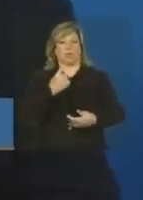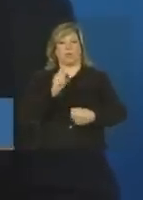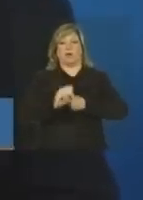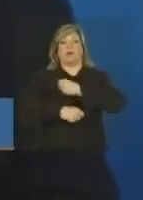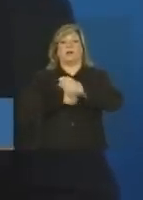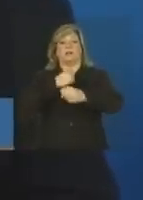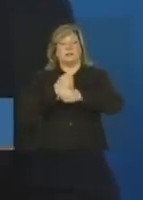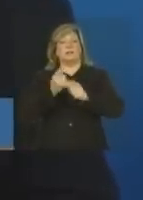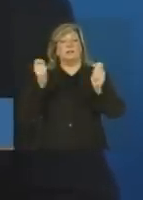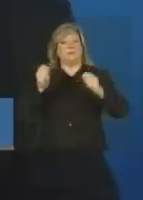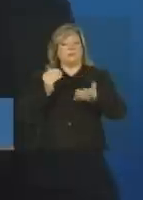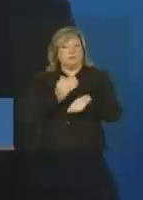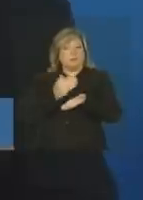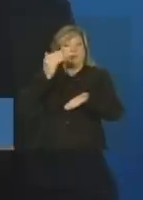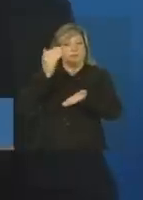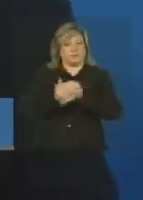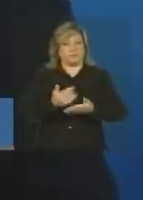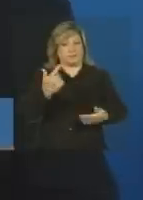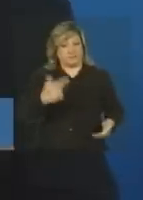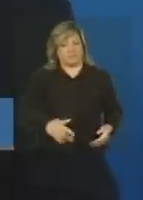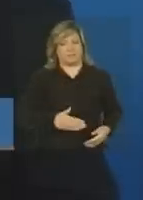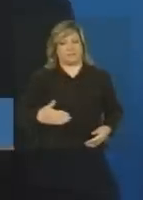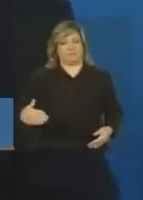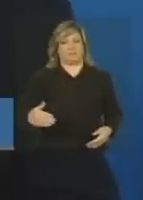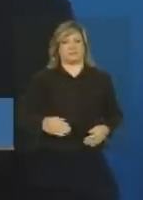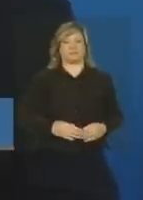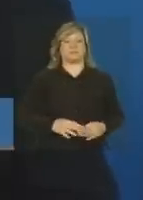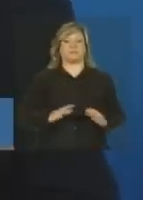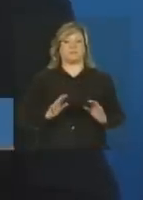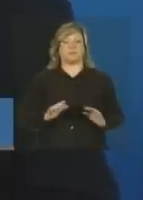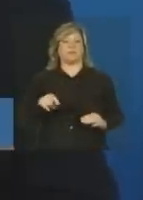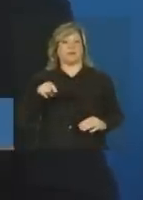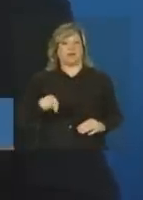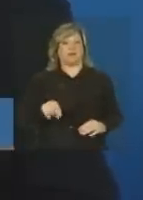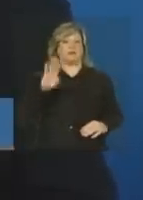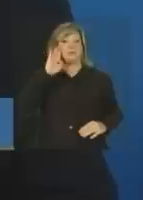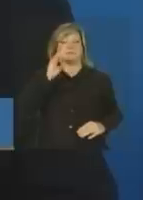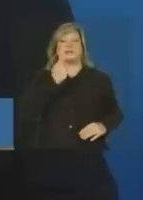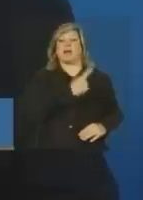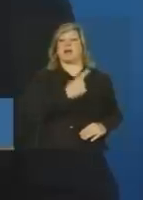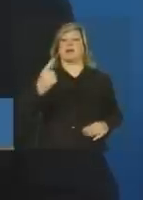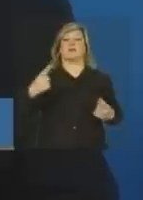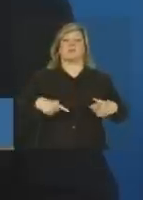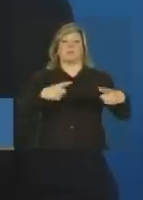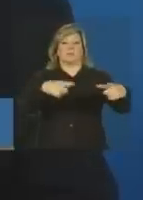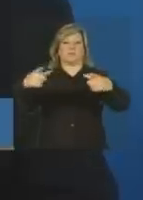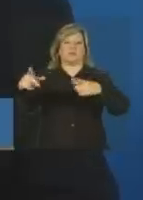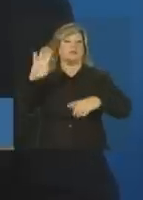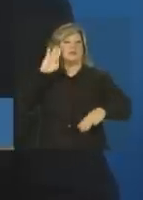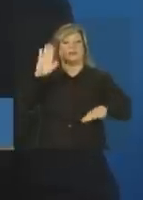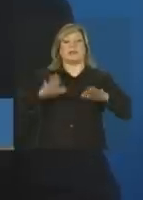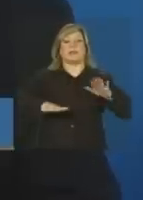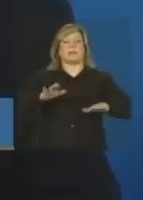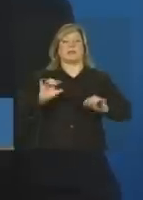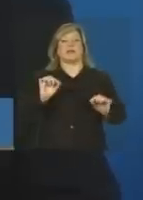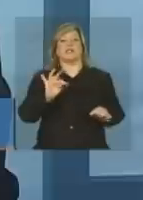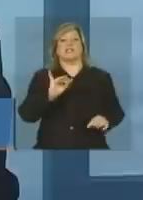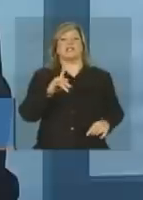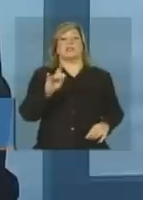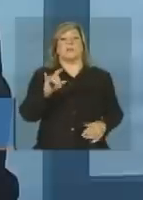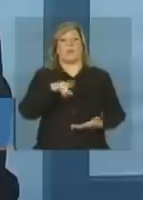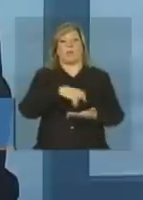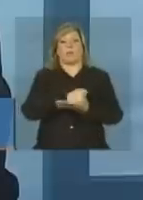ano, prorrogado por mais um ano. Na gestão local, isso vai depender muito do tipo